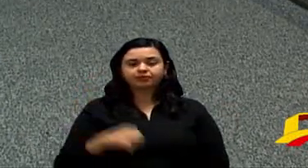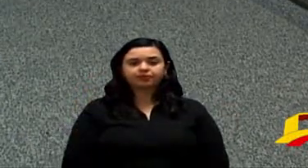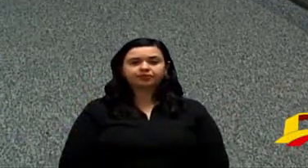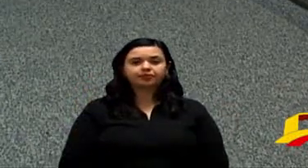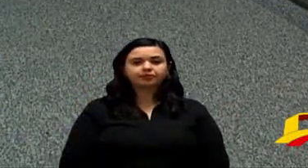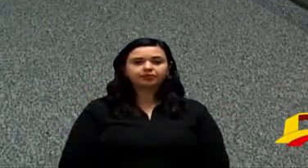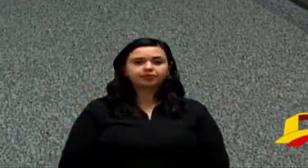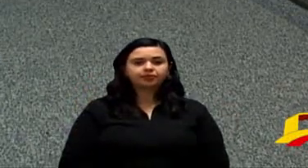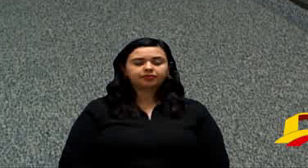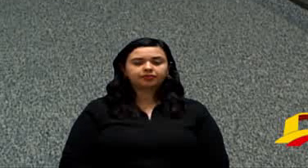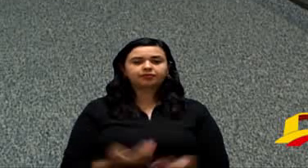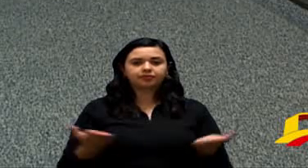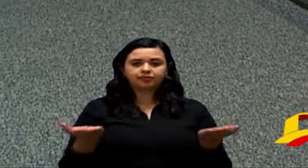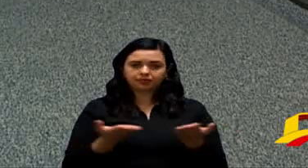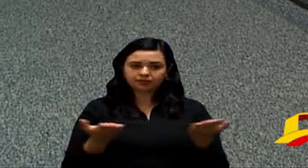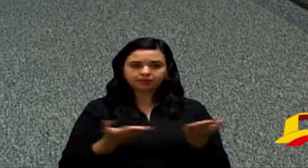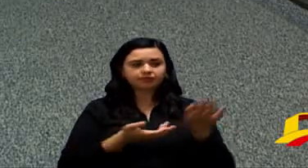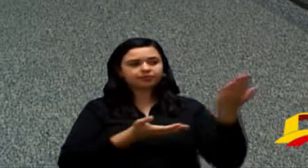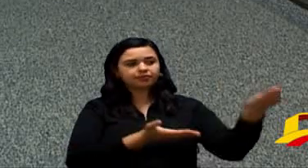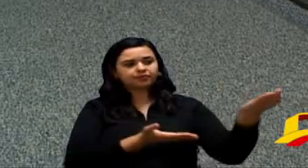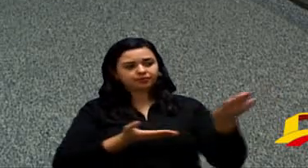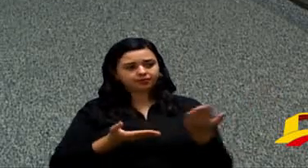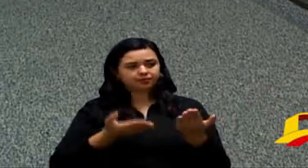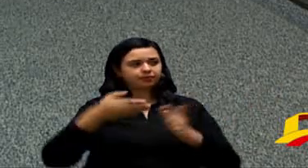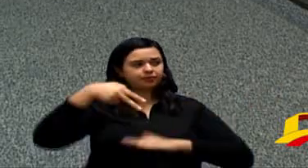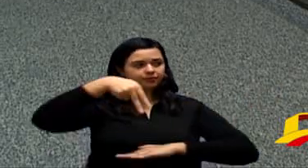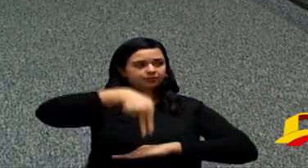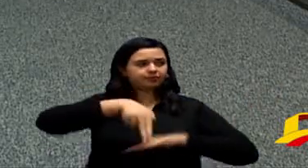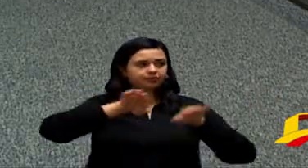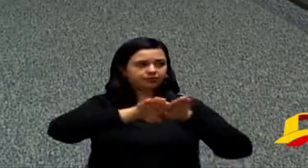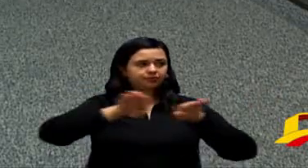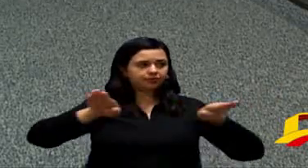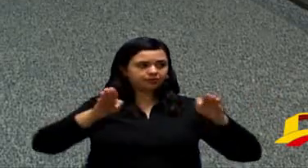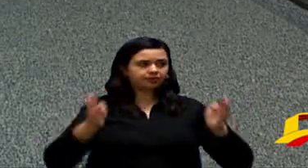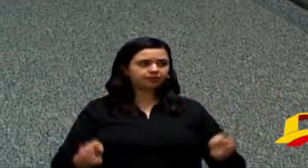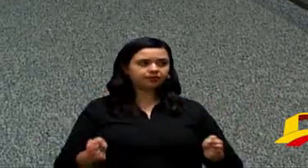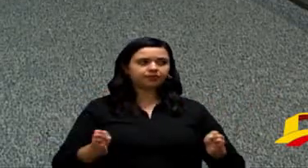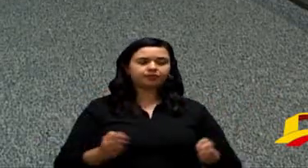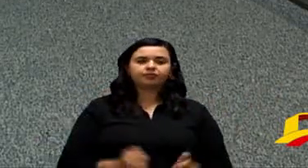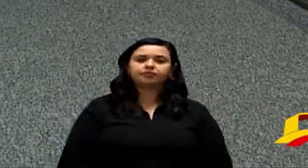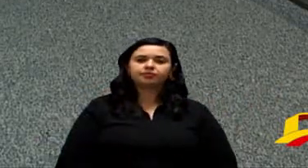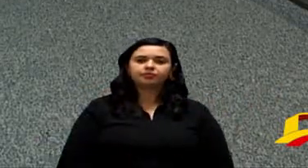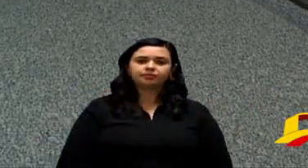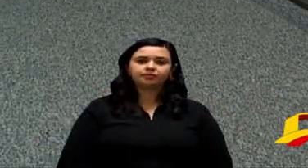razão pela qual chamamos aqui a frente da mesa de trabalho